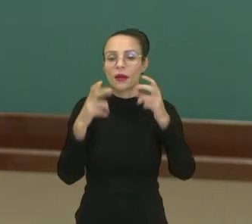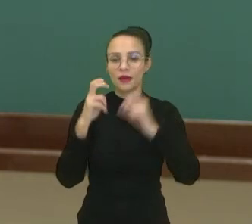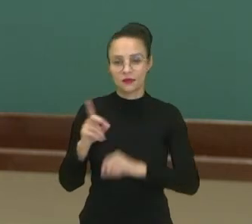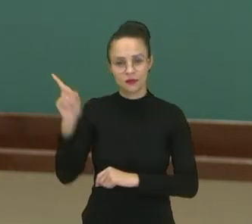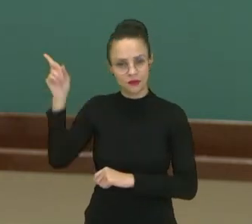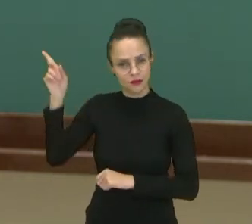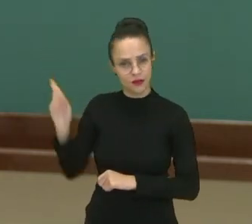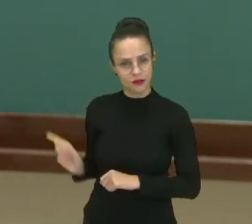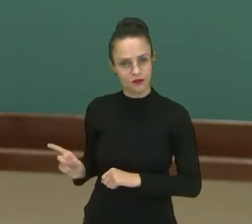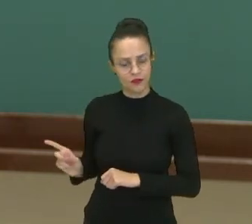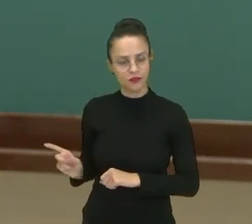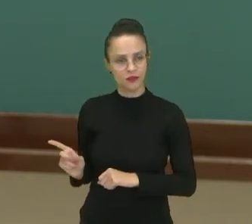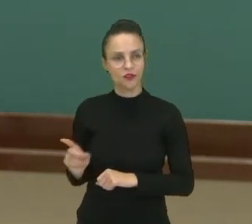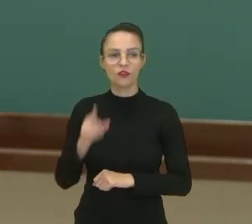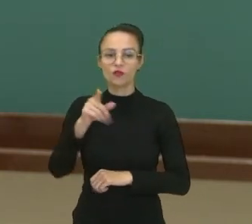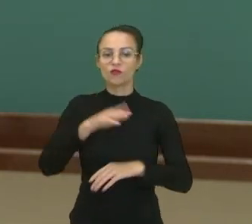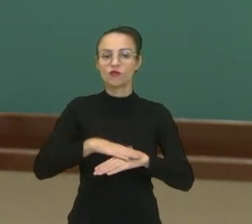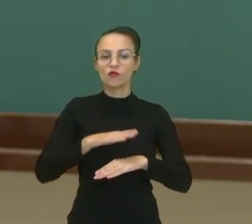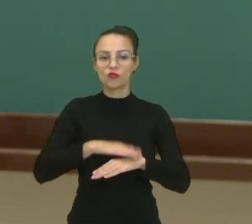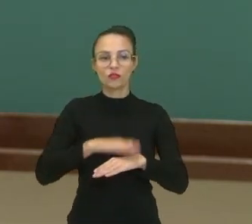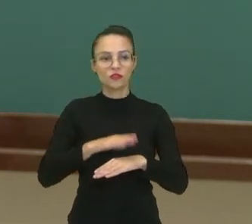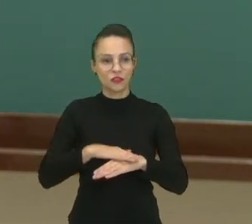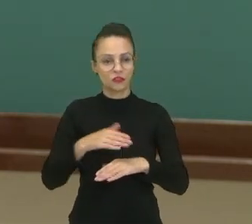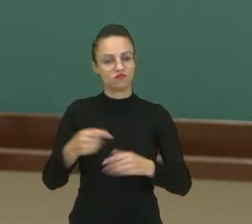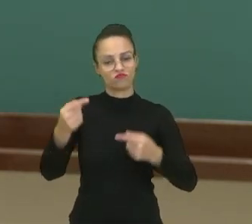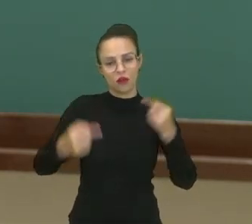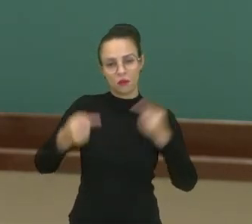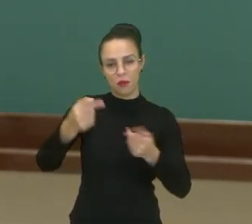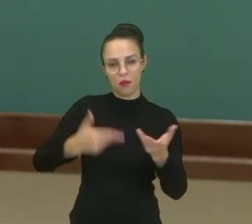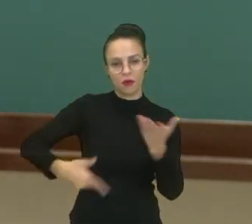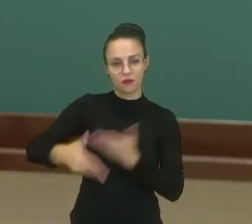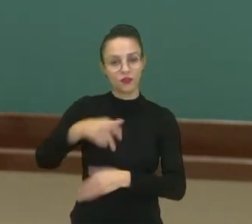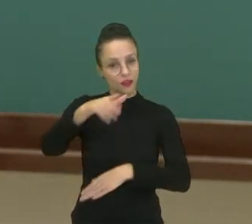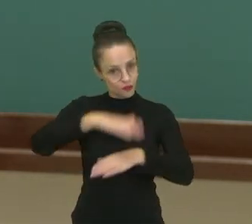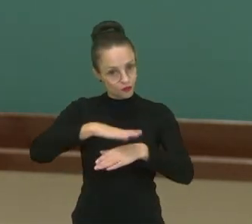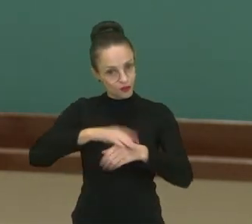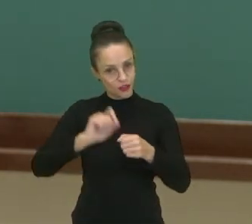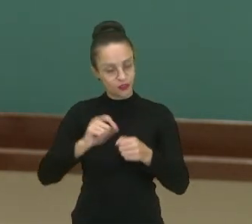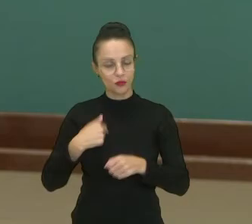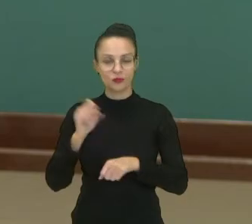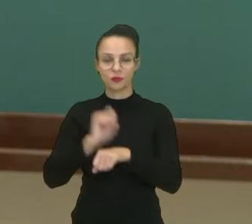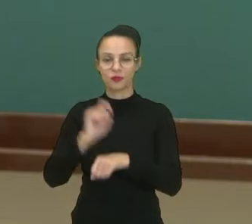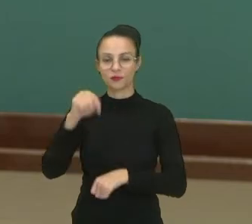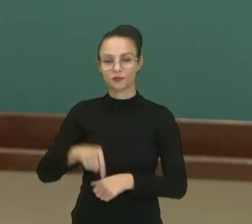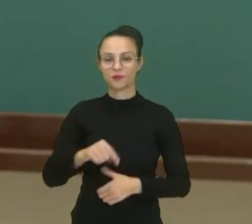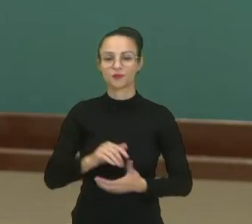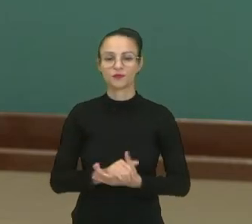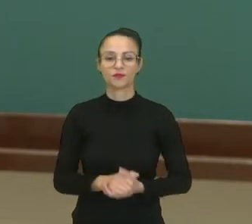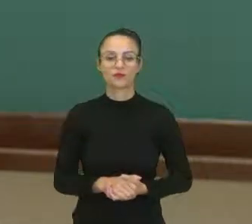esta propaganda, você fará essas discussões. Faz aí, eu te aguardo aqui.